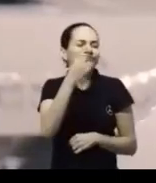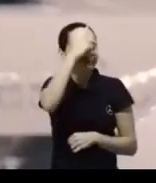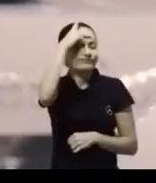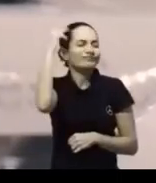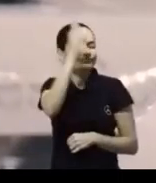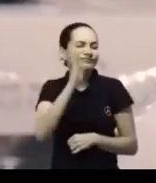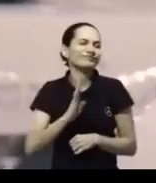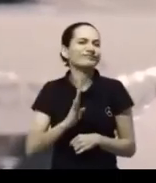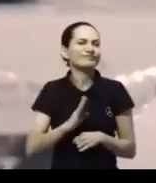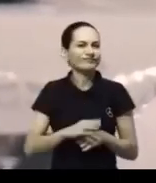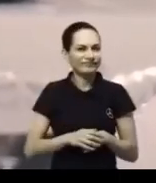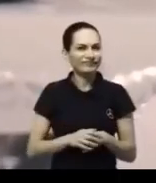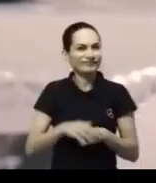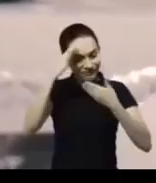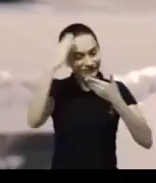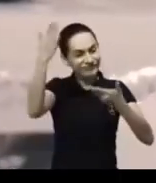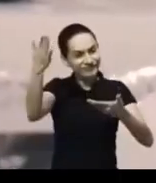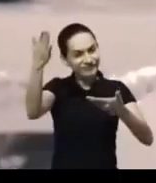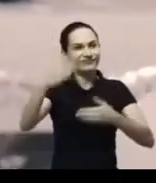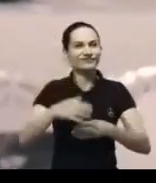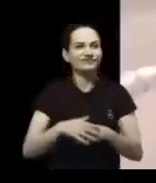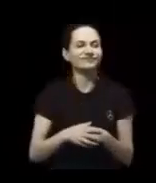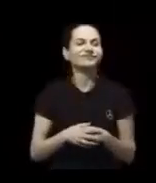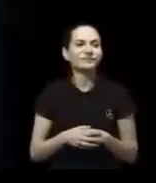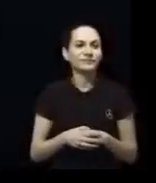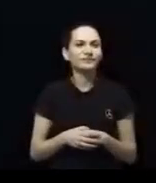brasileiros. Obrigado.